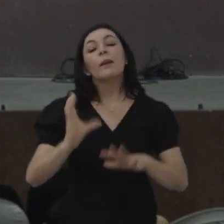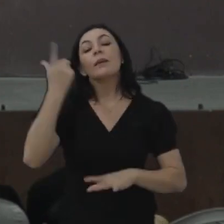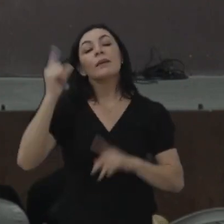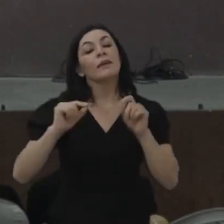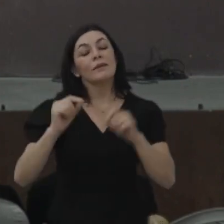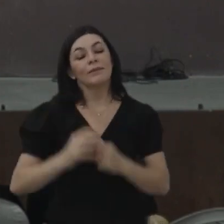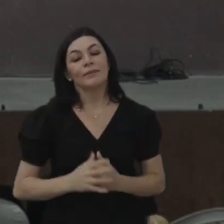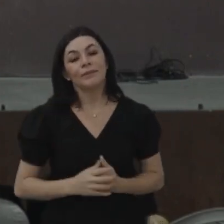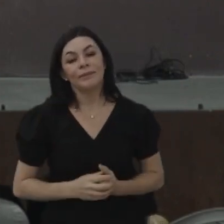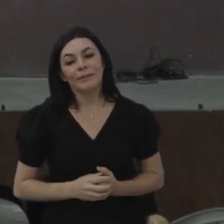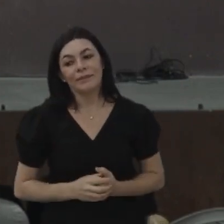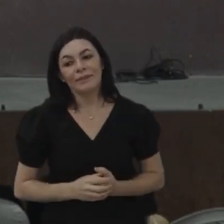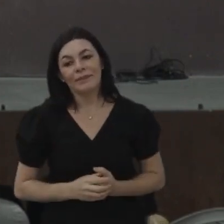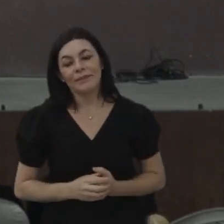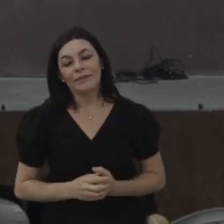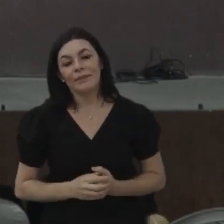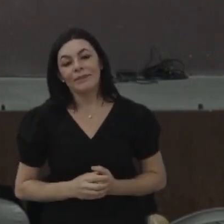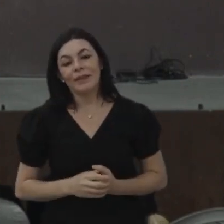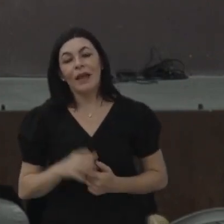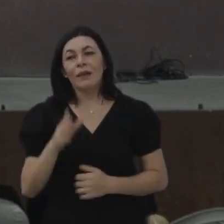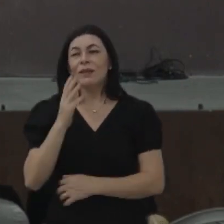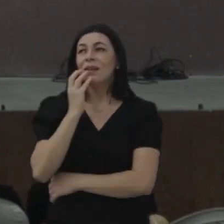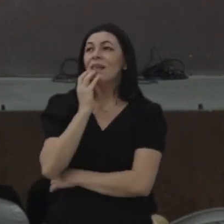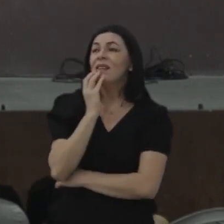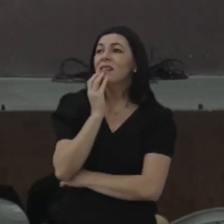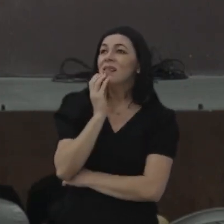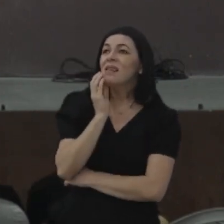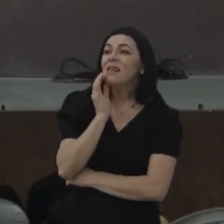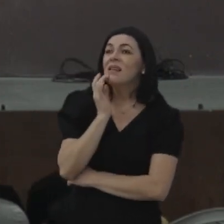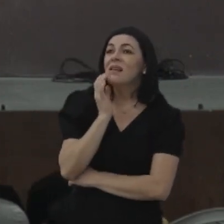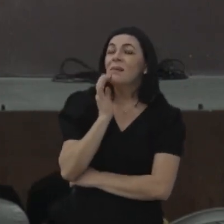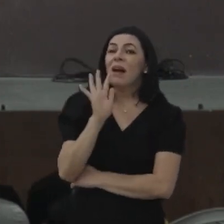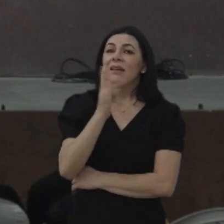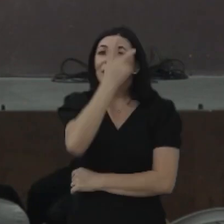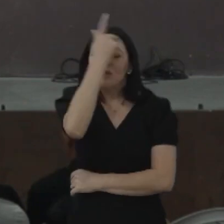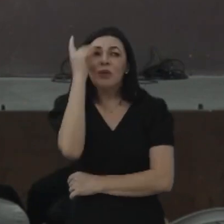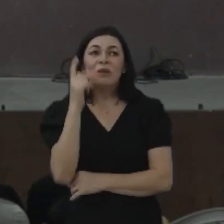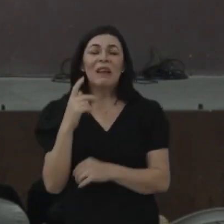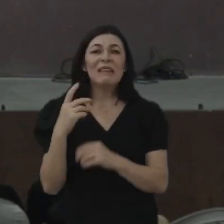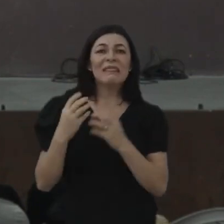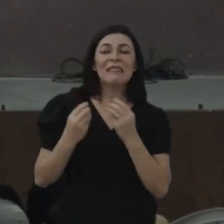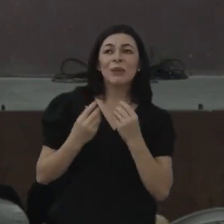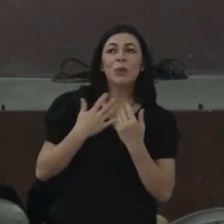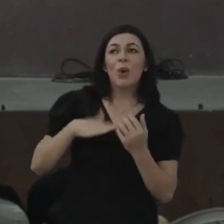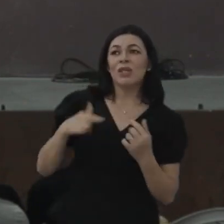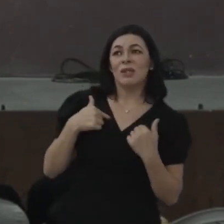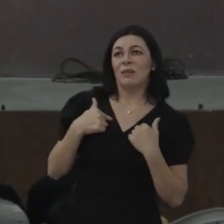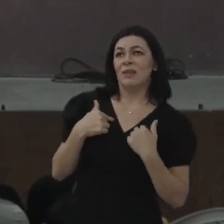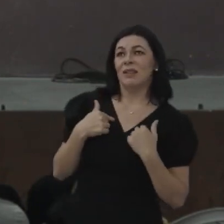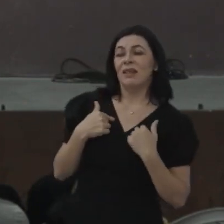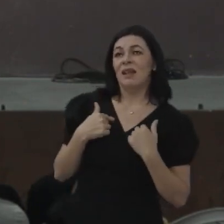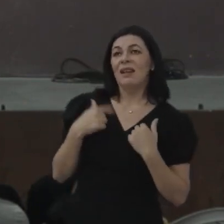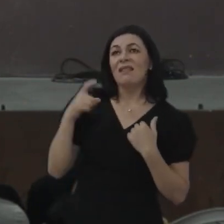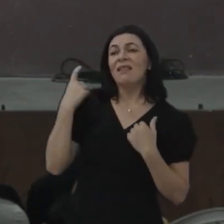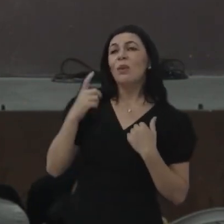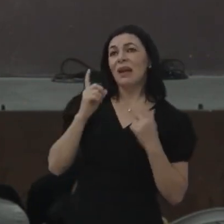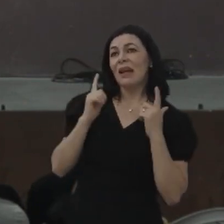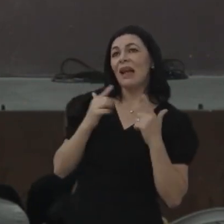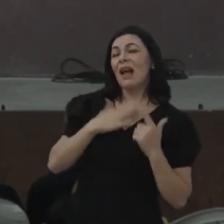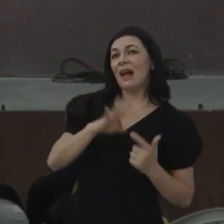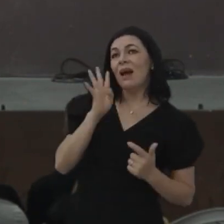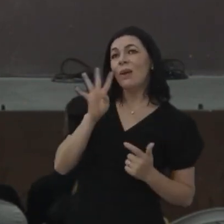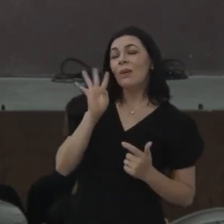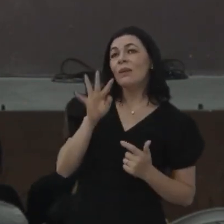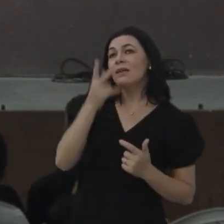acontecer? Você vai dizer, mas eu vou deixar de ser docinho para o mundo. Eu vou deixar de ser aquele cara legalzão que todo mundo me